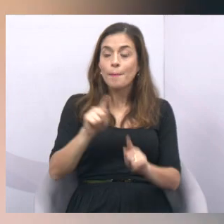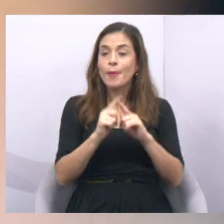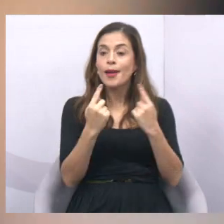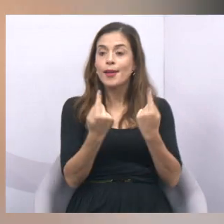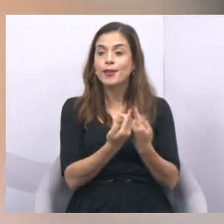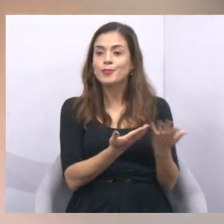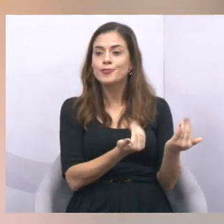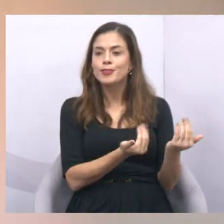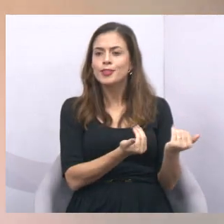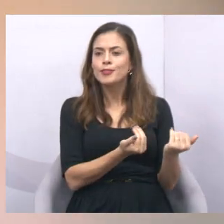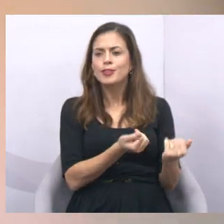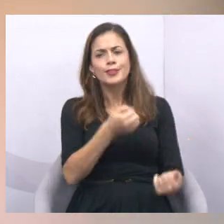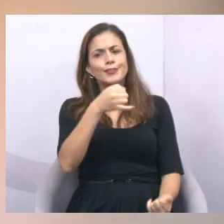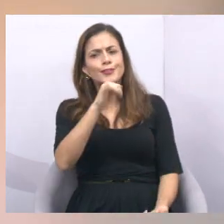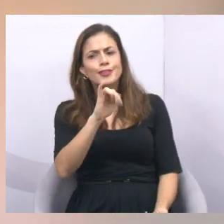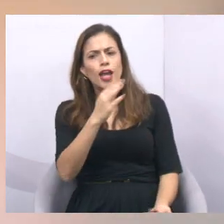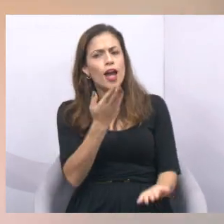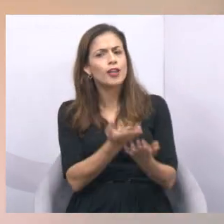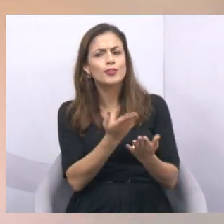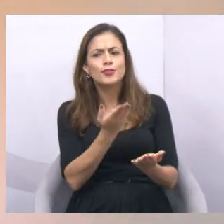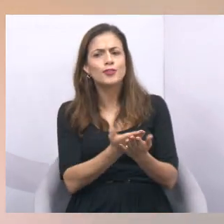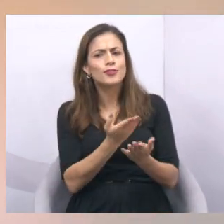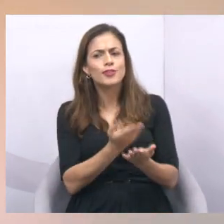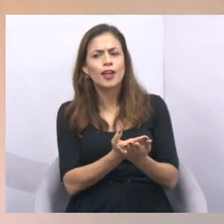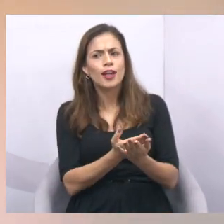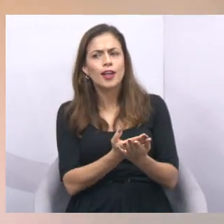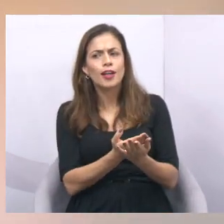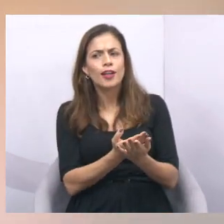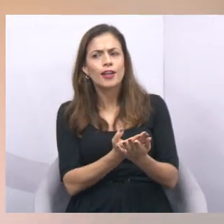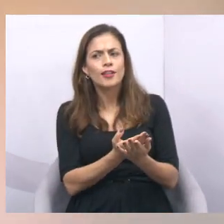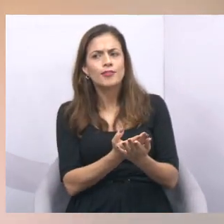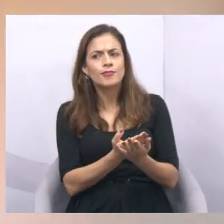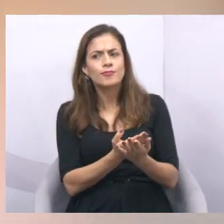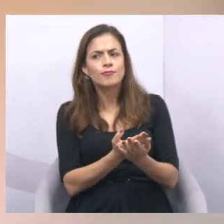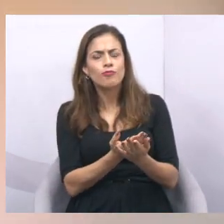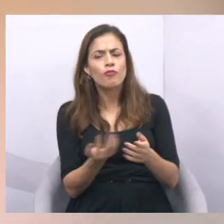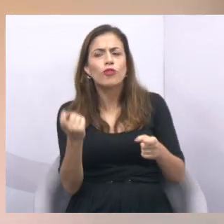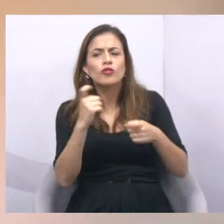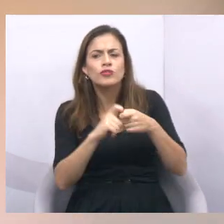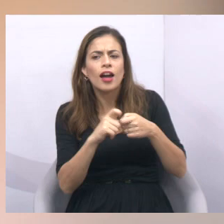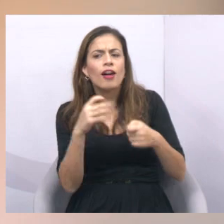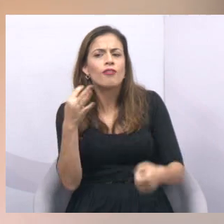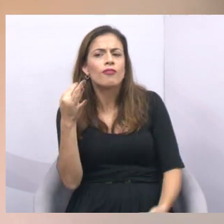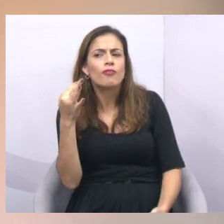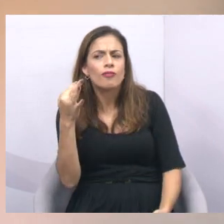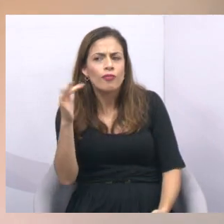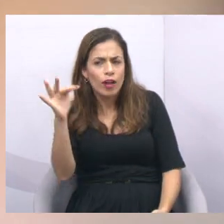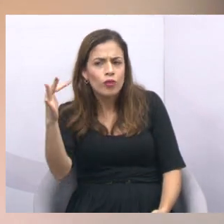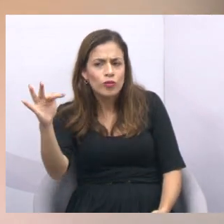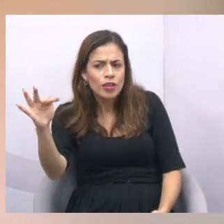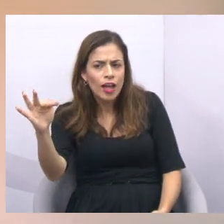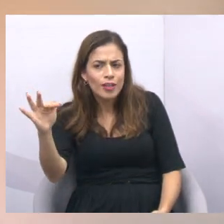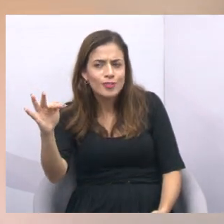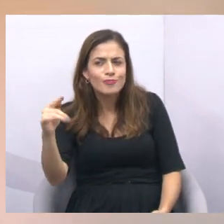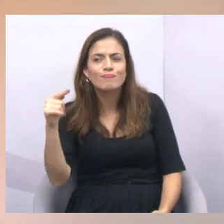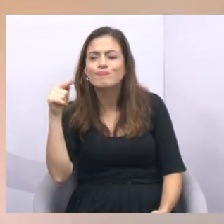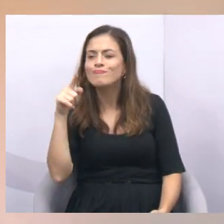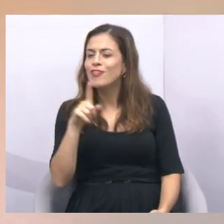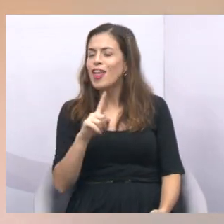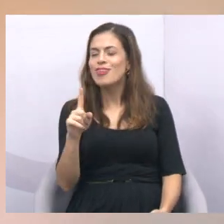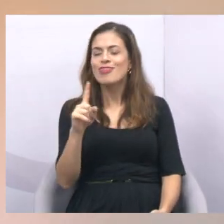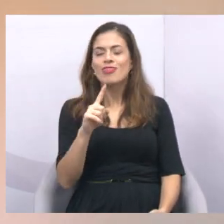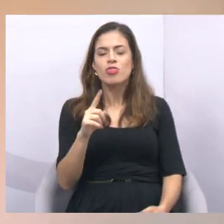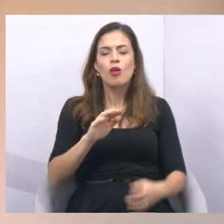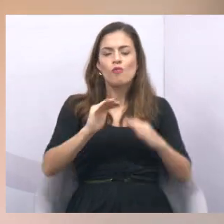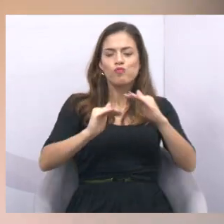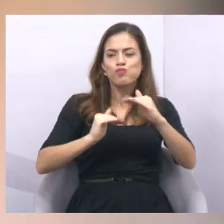Se eu não estudasse, enquanto eu não voltasse para a escola, para a faculdade, você não me recolocou na equipe adulta